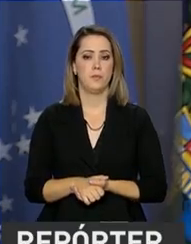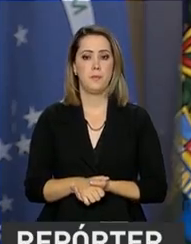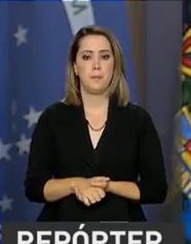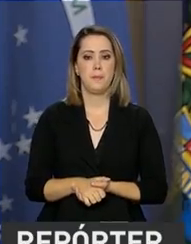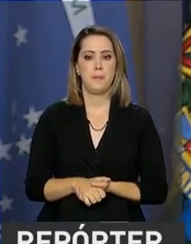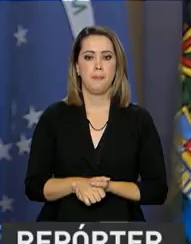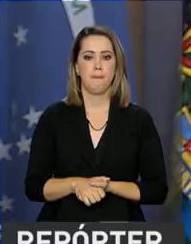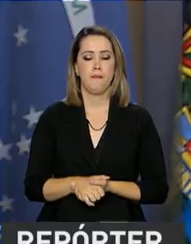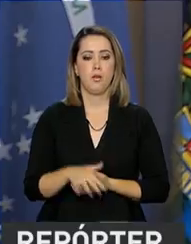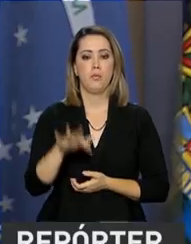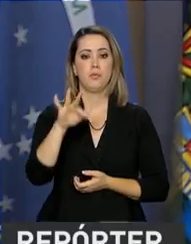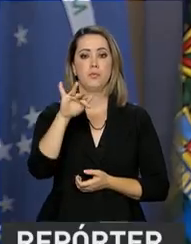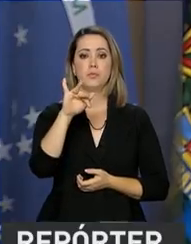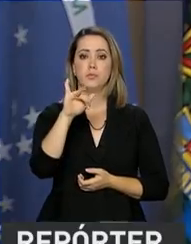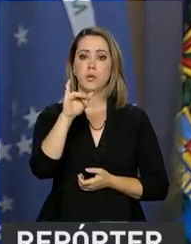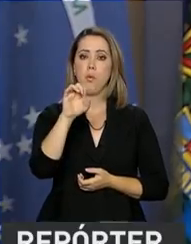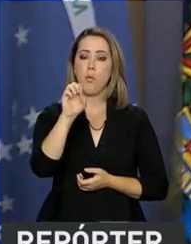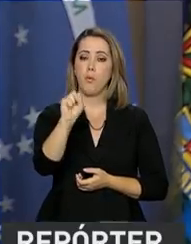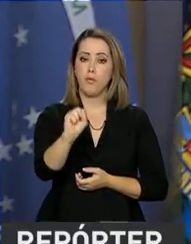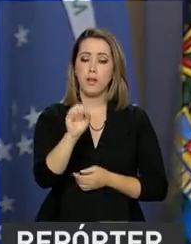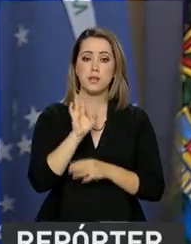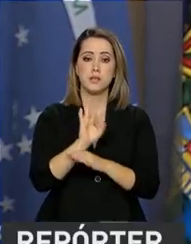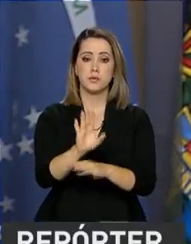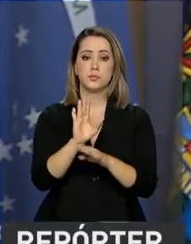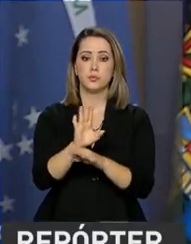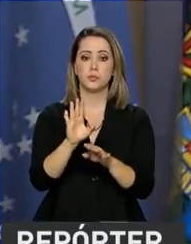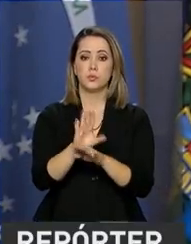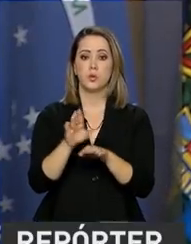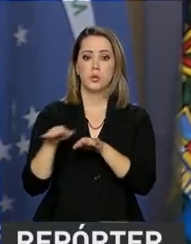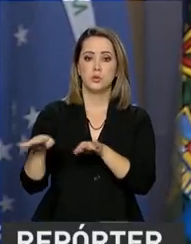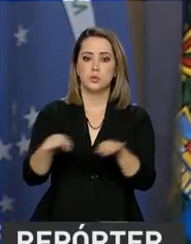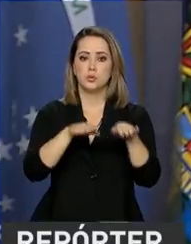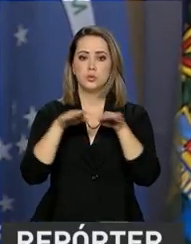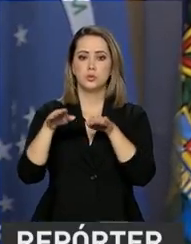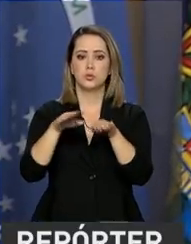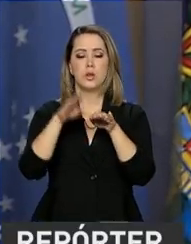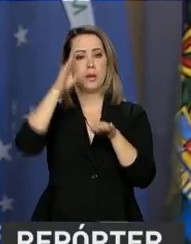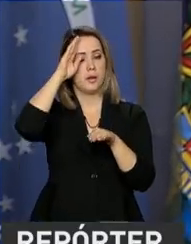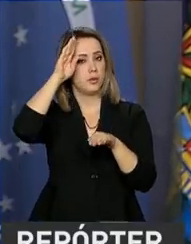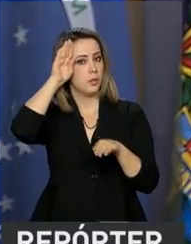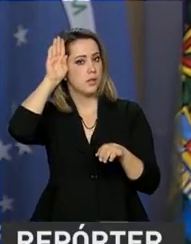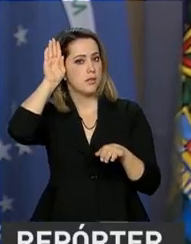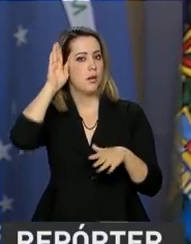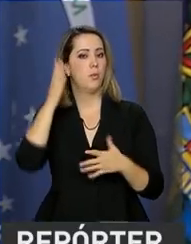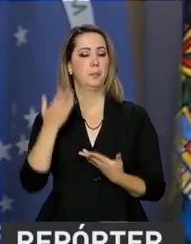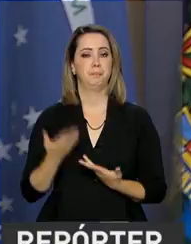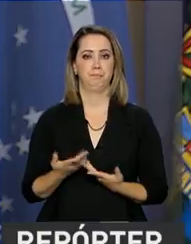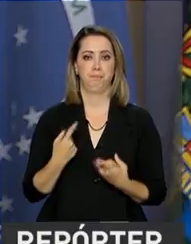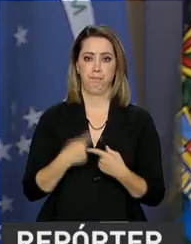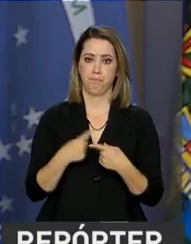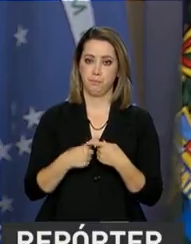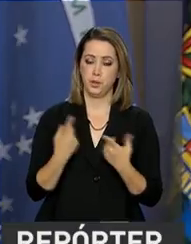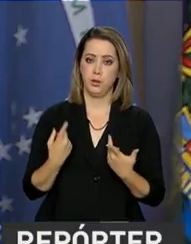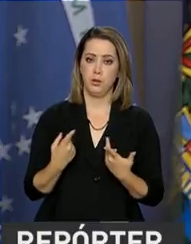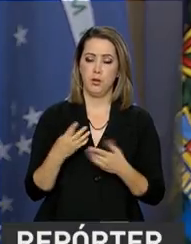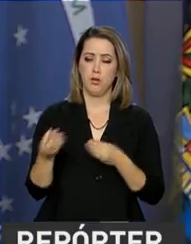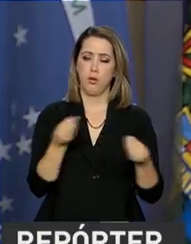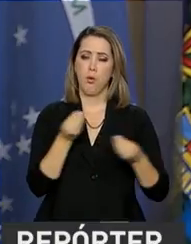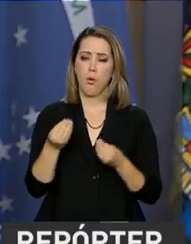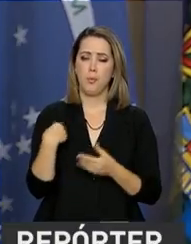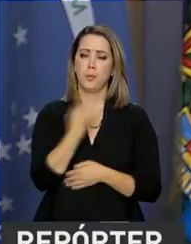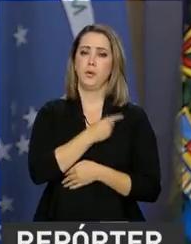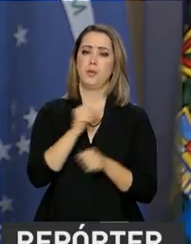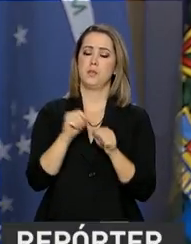de ajuda a democratizar o acesso ao ensino superior porque portanto o que fazemos